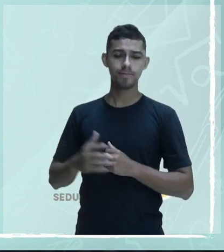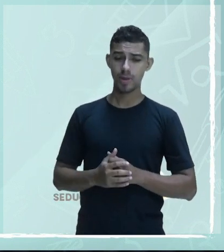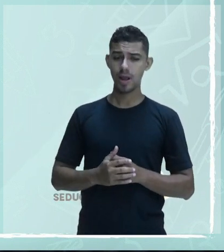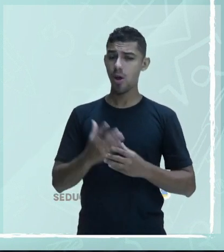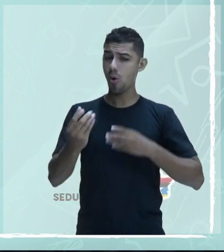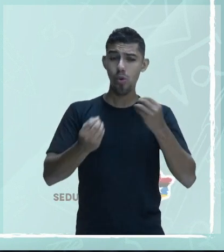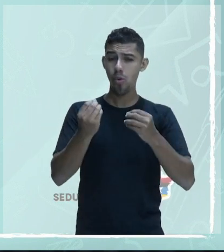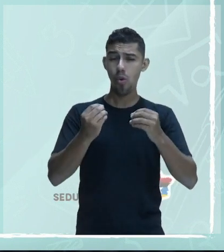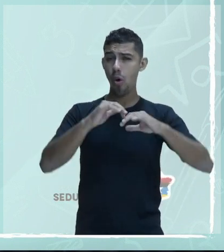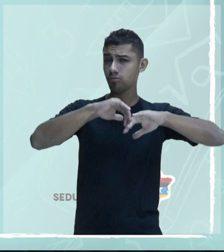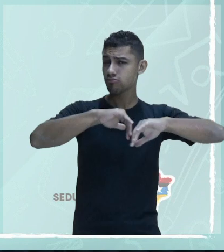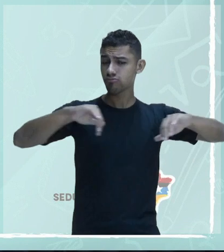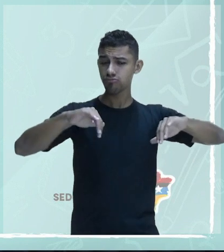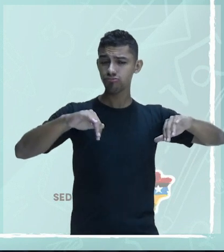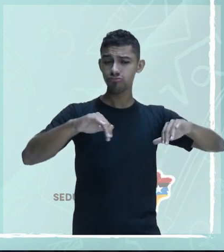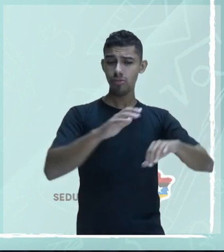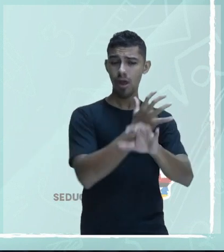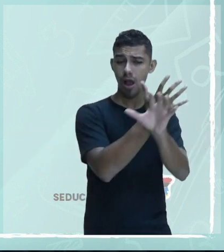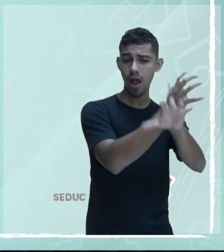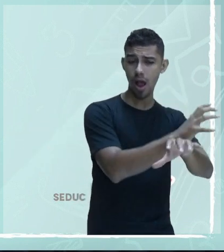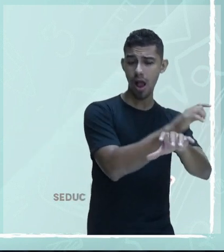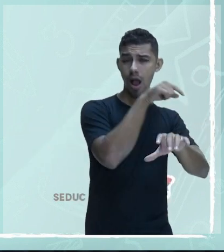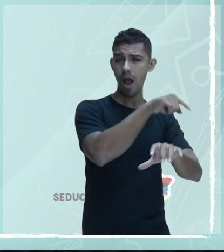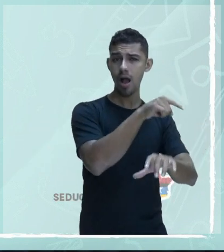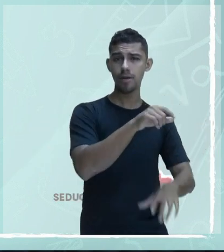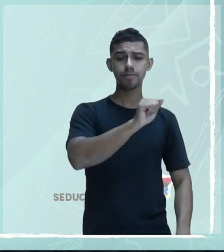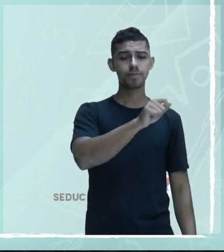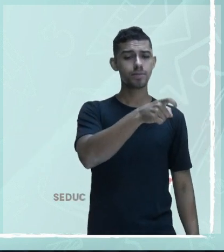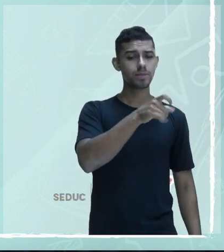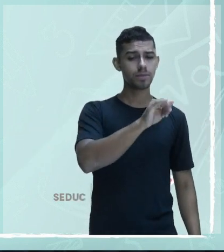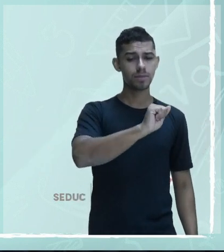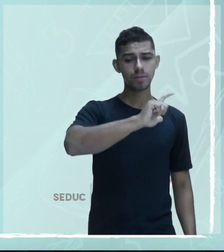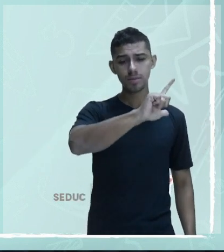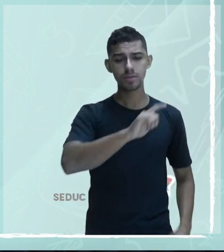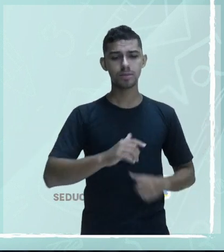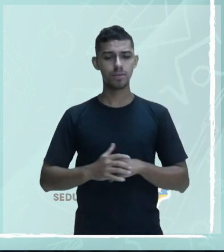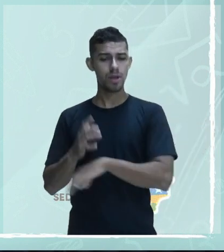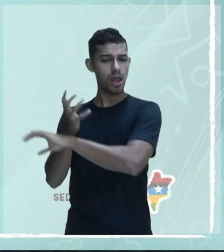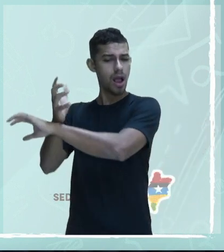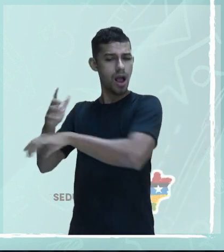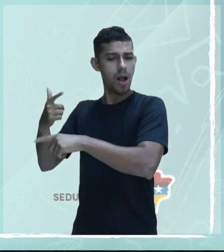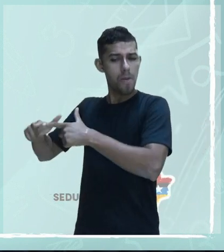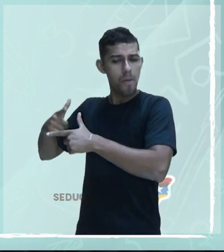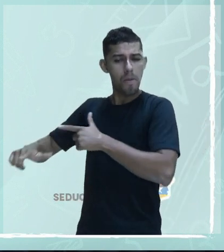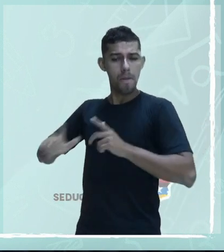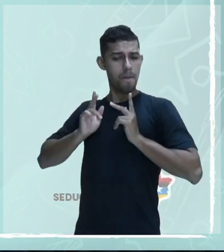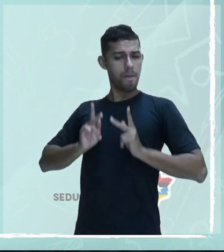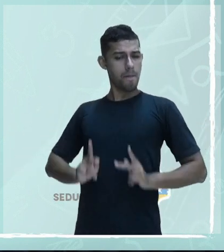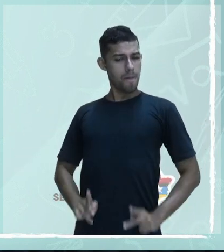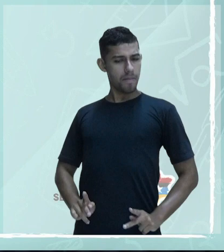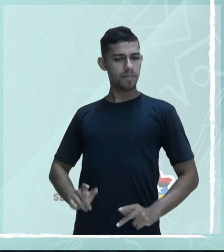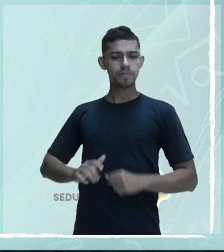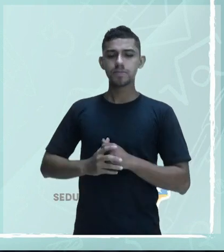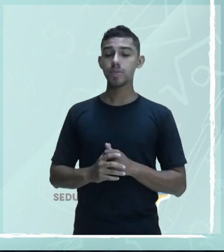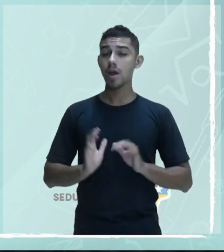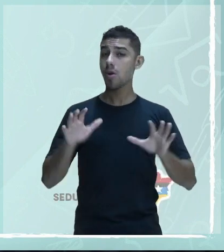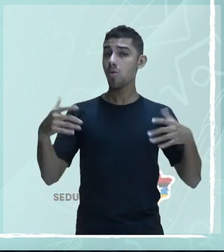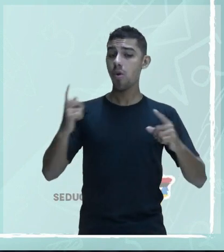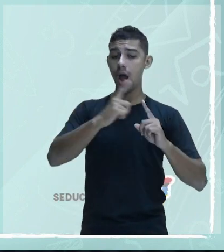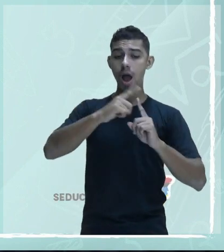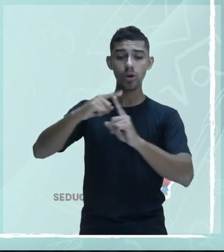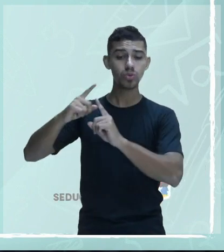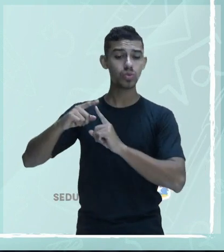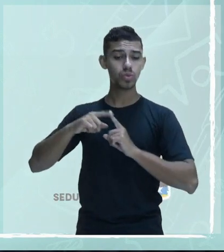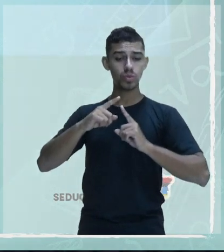esqueleto apendicular, quais são os problemas posturais, quais são os tipos de ossos, as articulações que envolvem esse